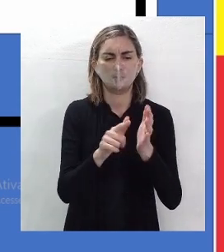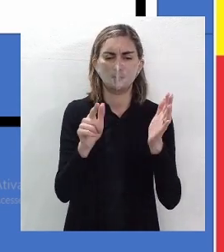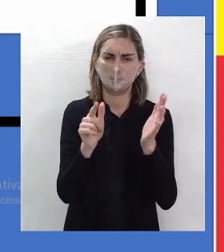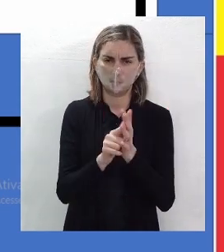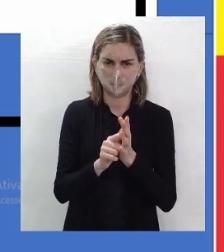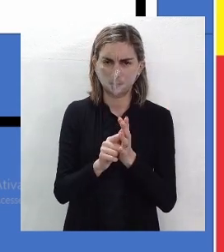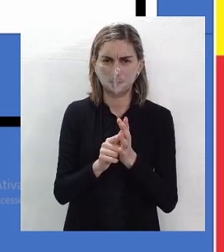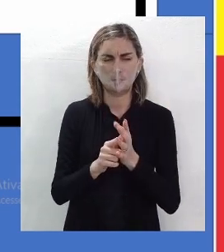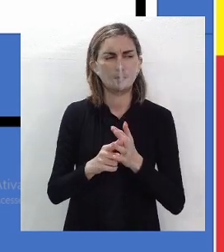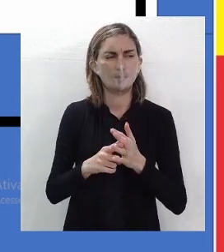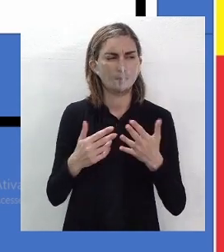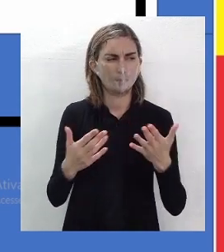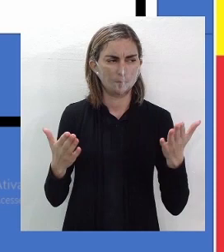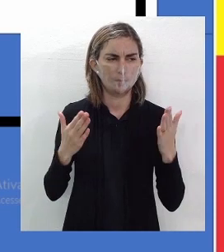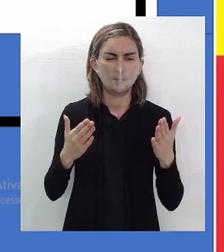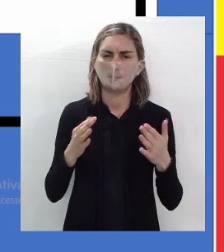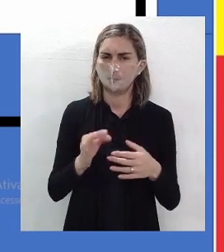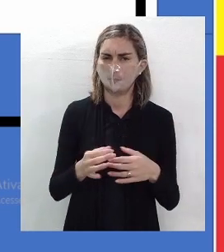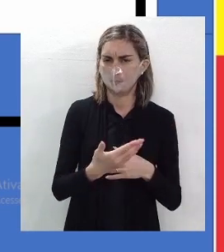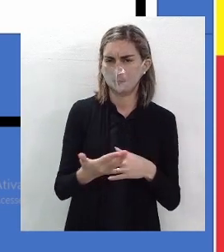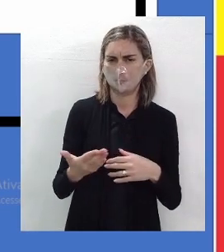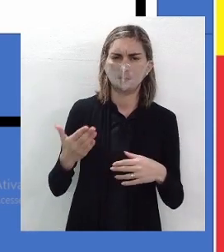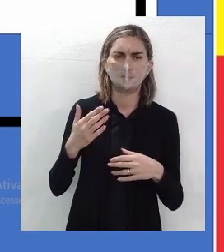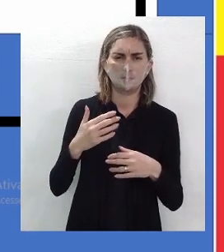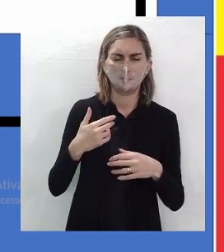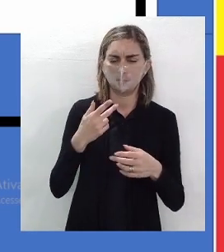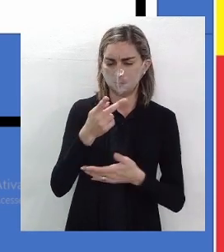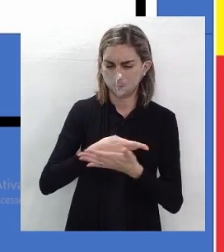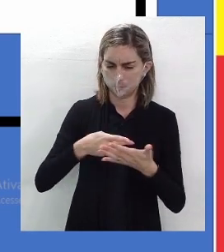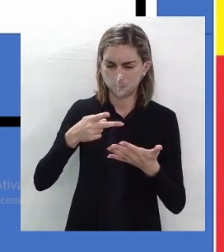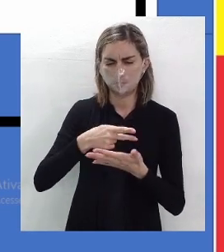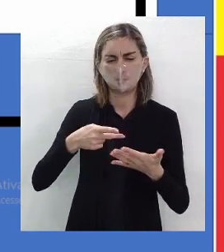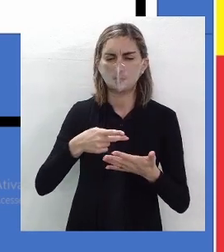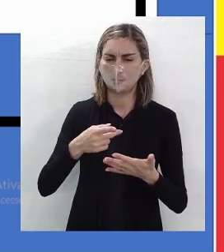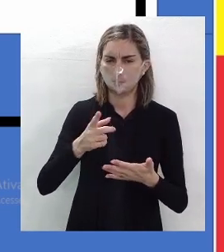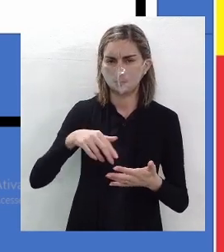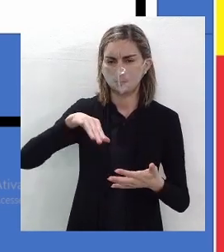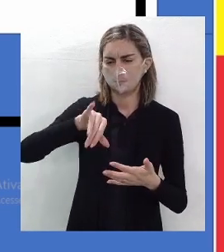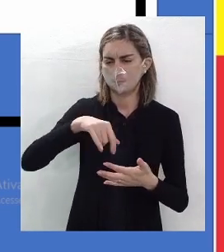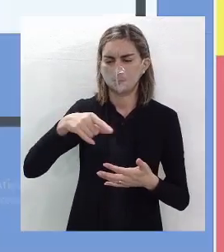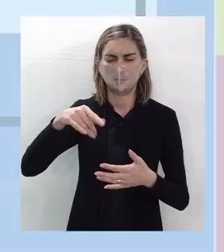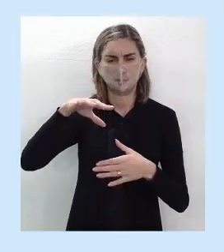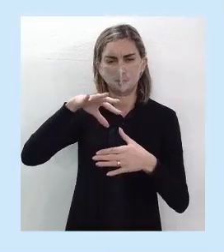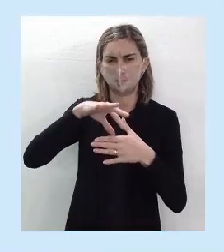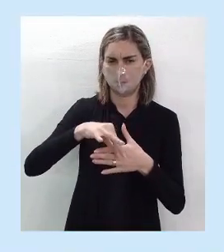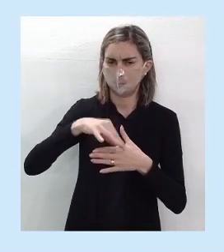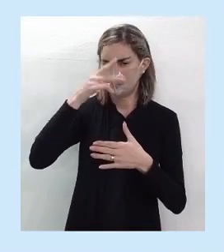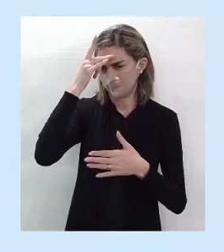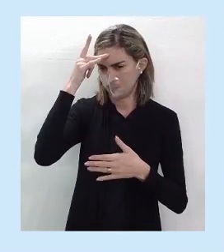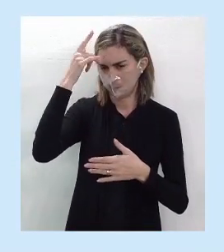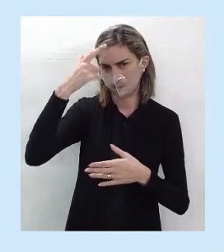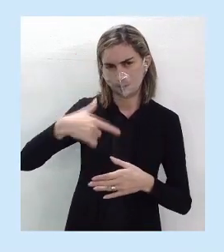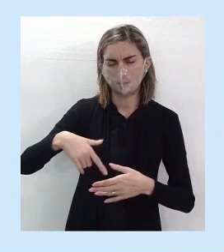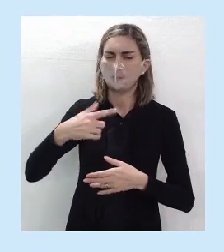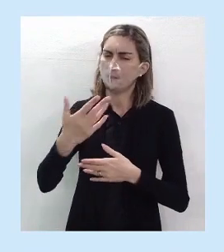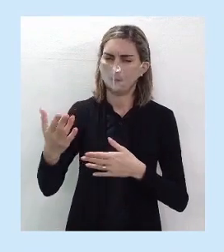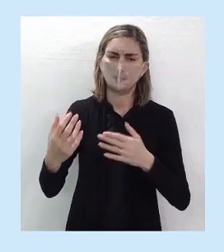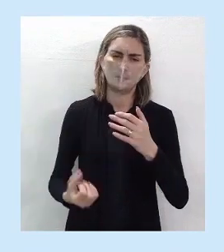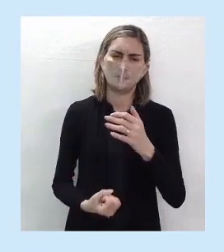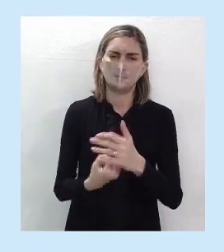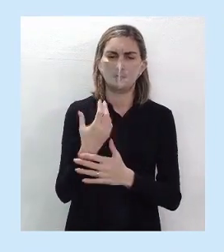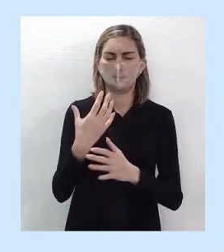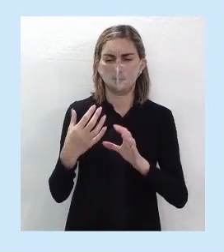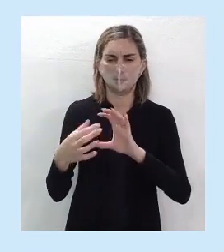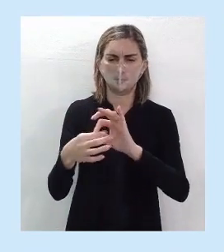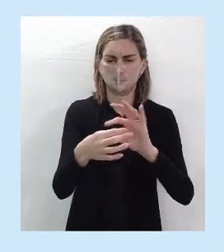papéis. E é exatamente isso que é dito no poema. A nossa missão clipe com pessoas é criar